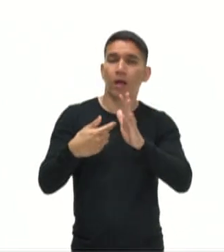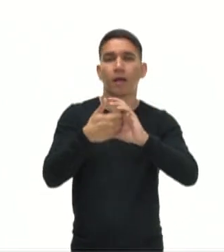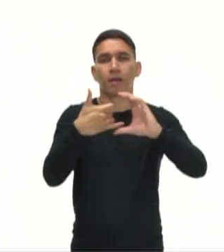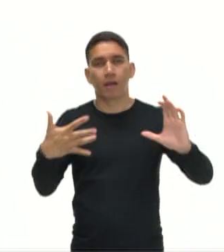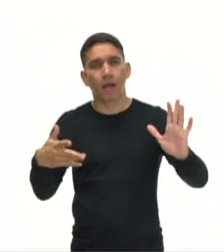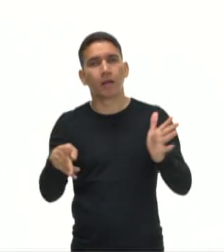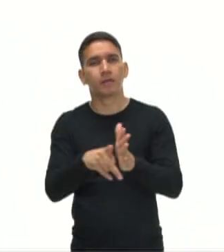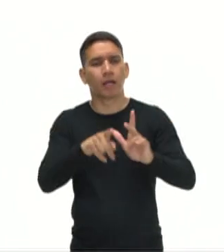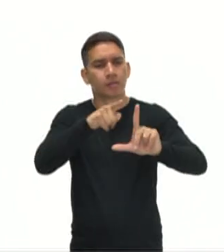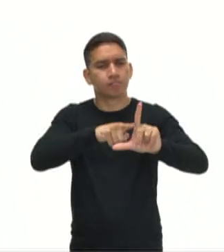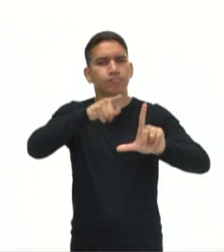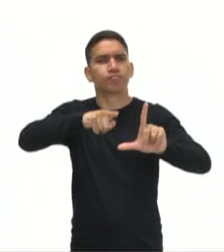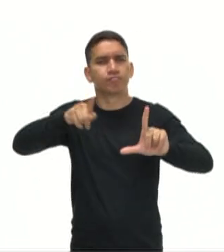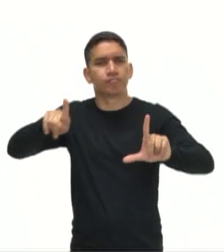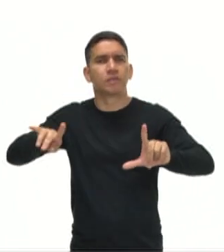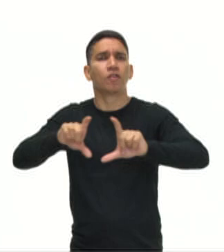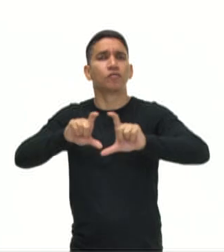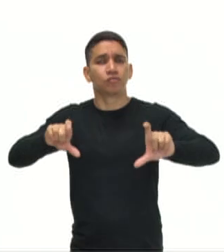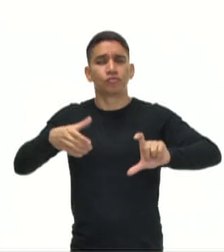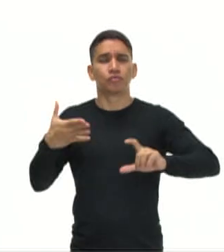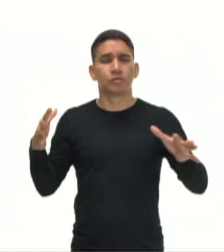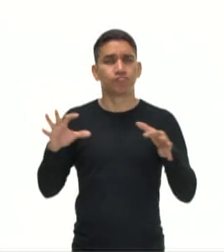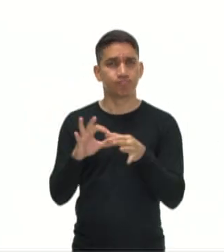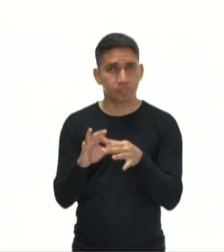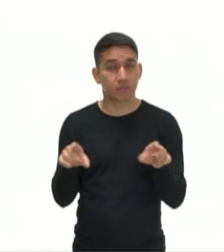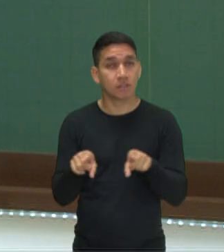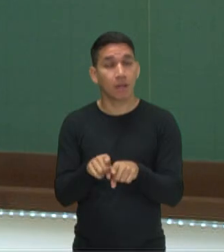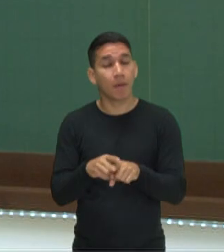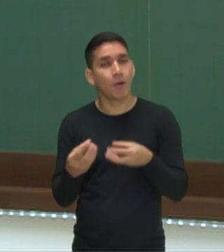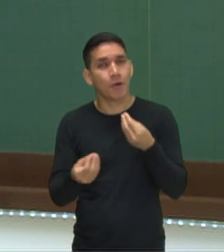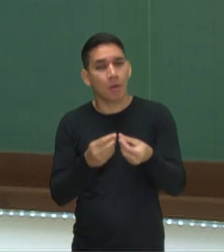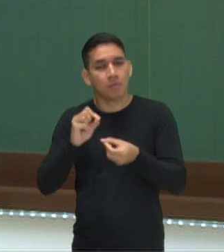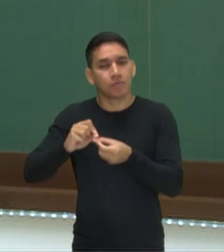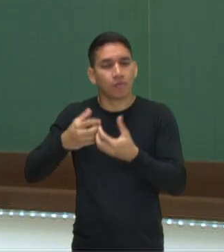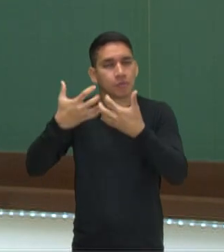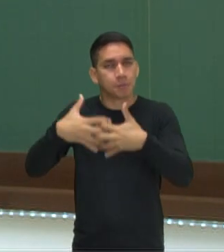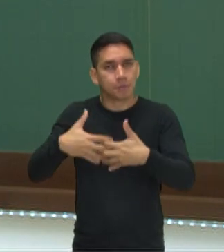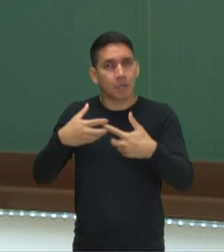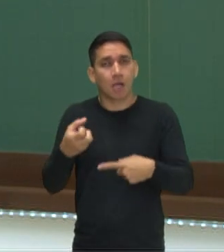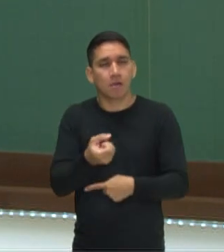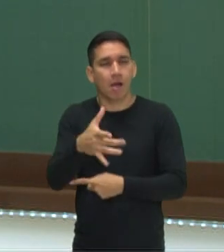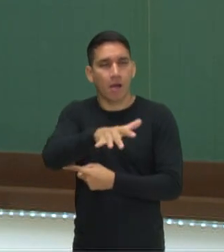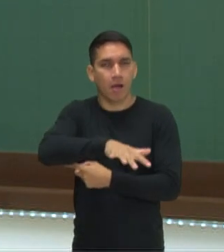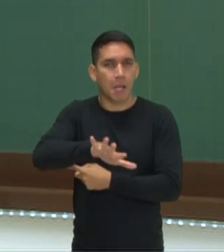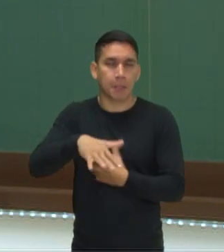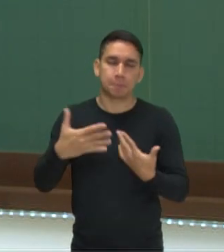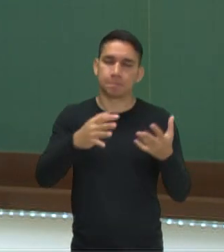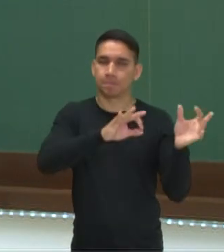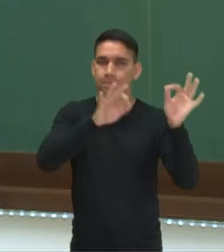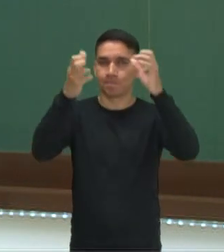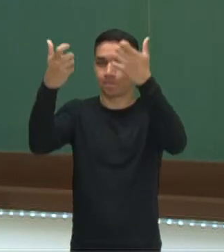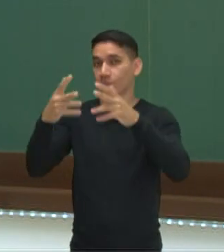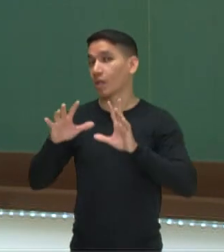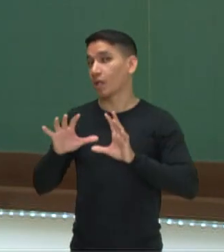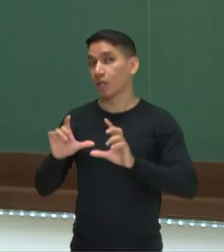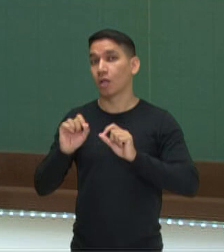também algumas aplicações da função exponencial em outras áreas. Então, nessa aula nós falamos